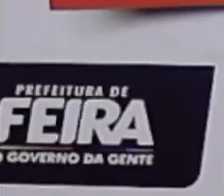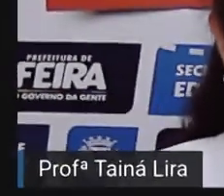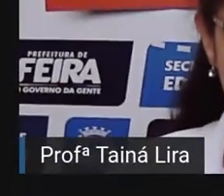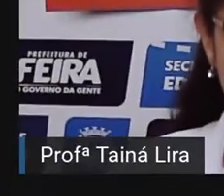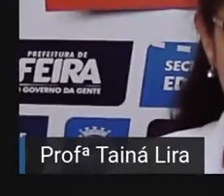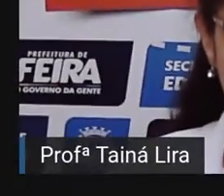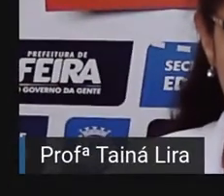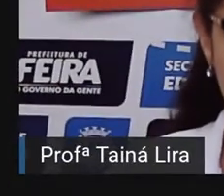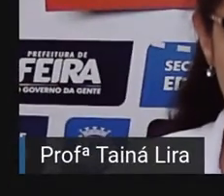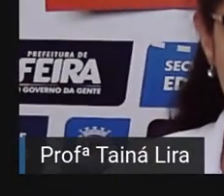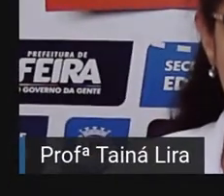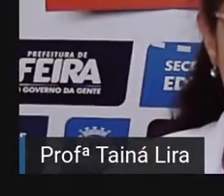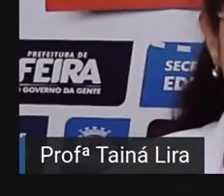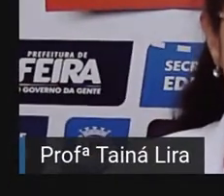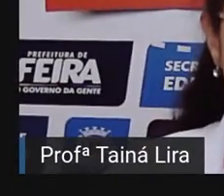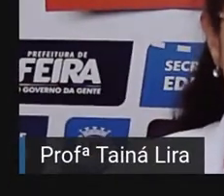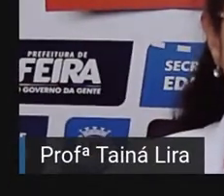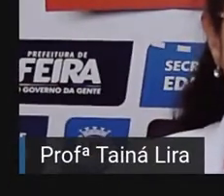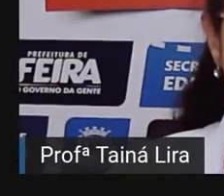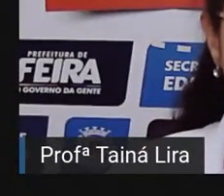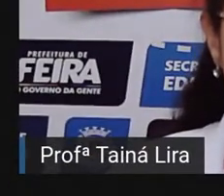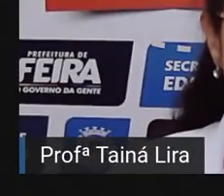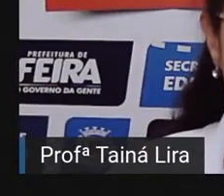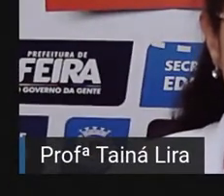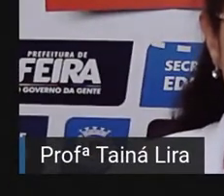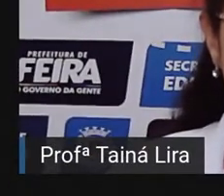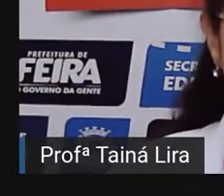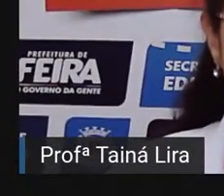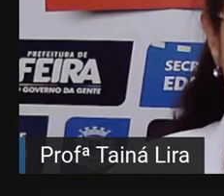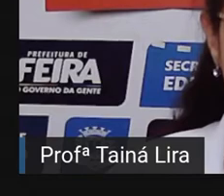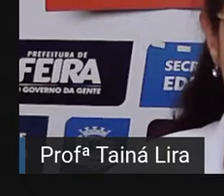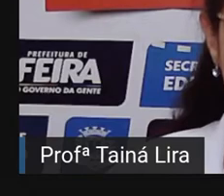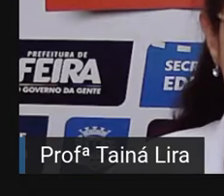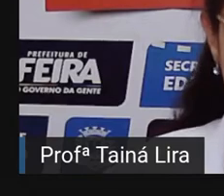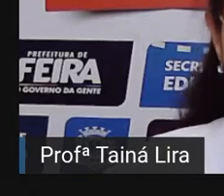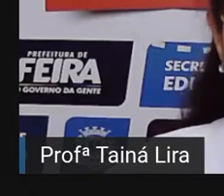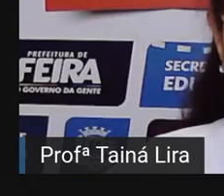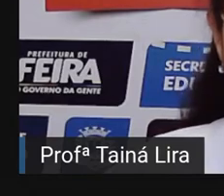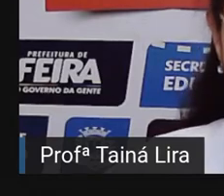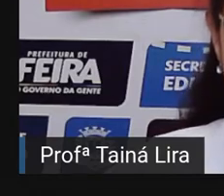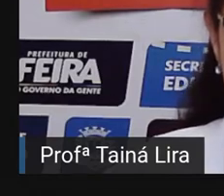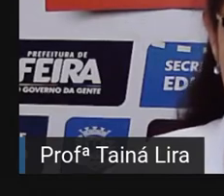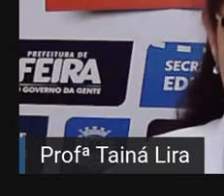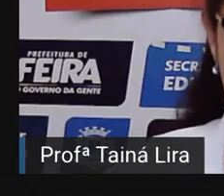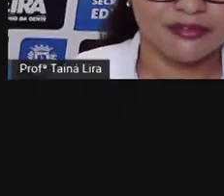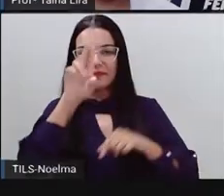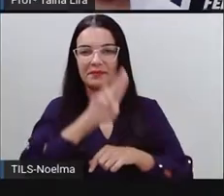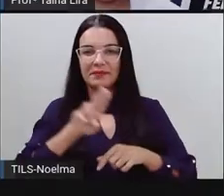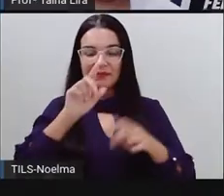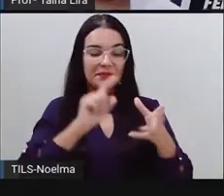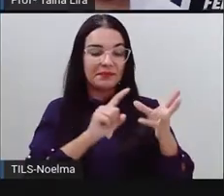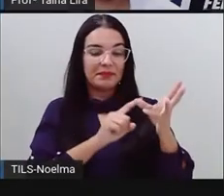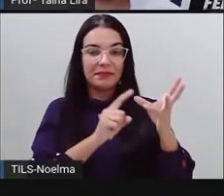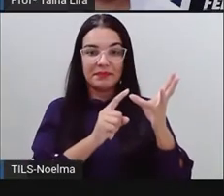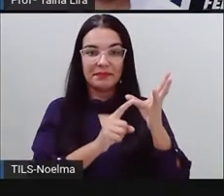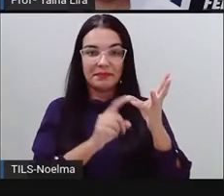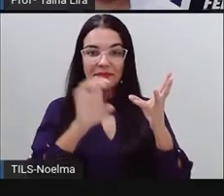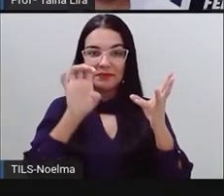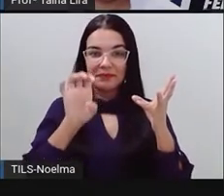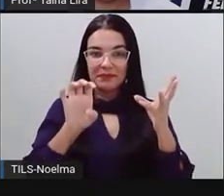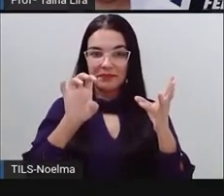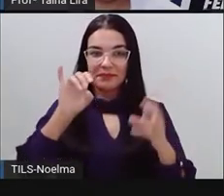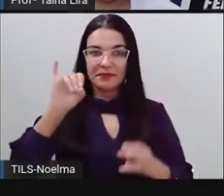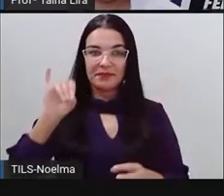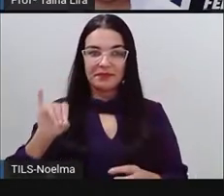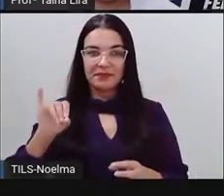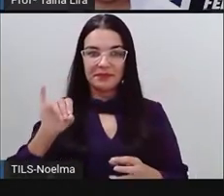para a gente falar e sobre o uso do é e doe Tá bom então vamos lá